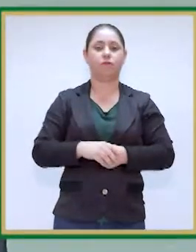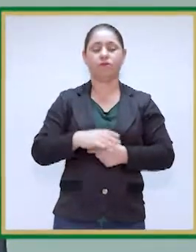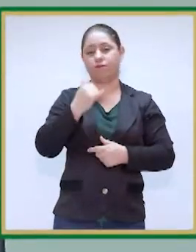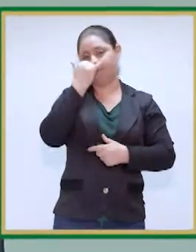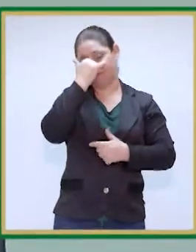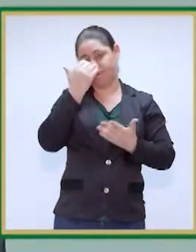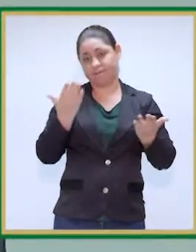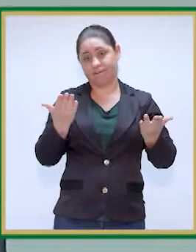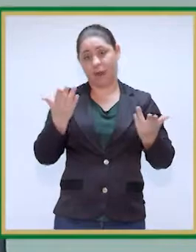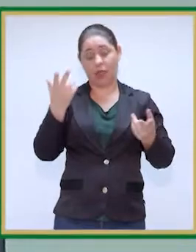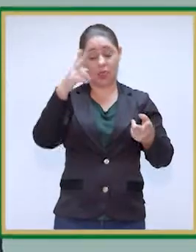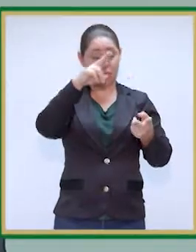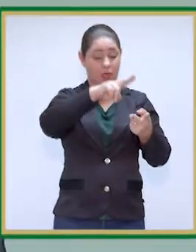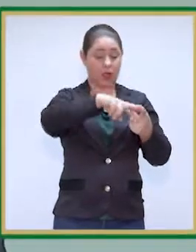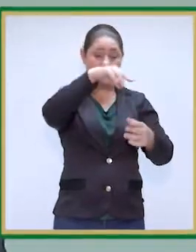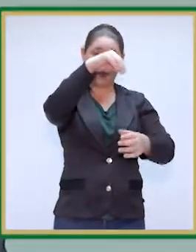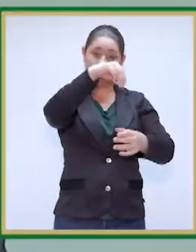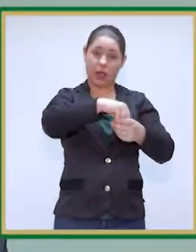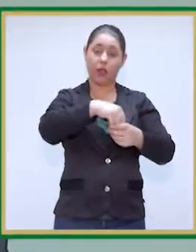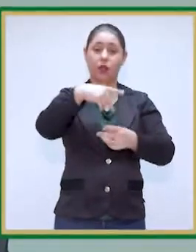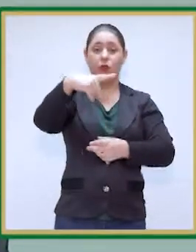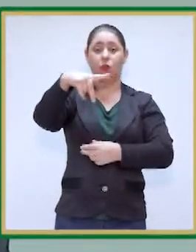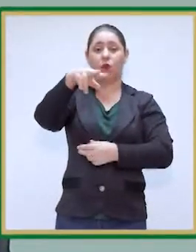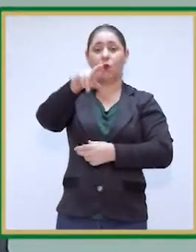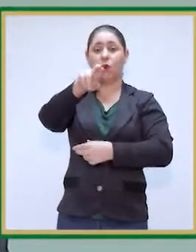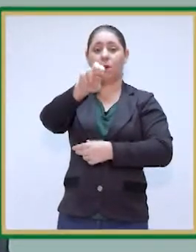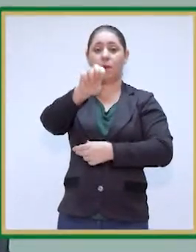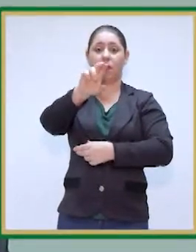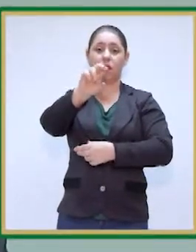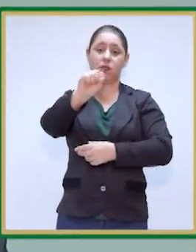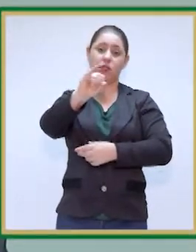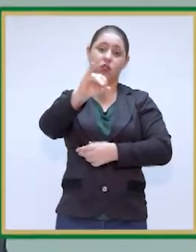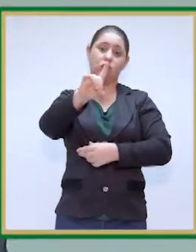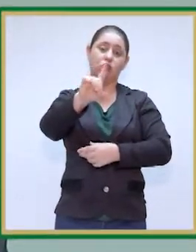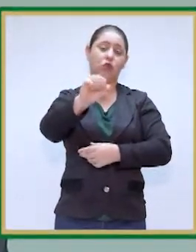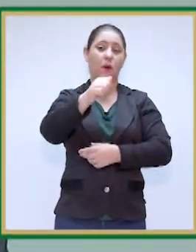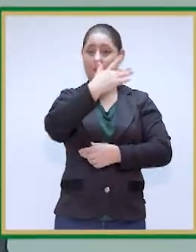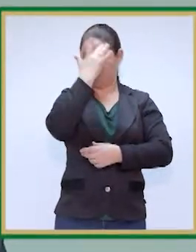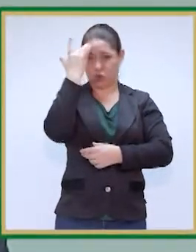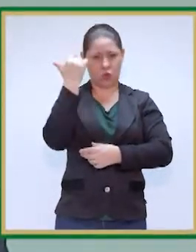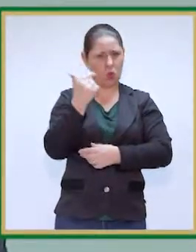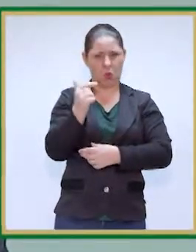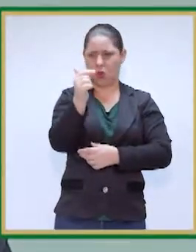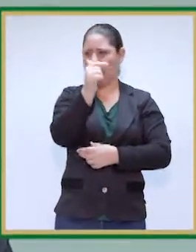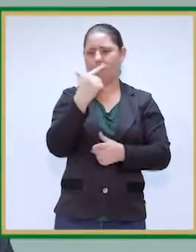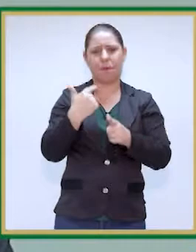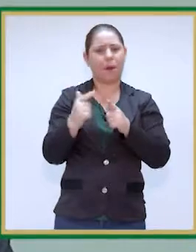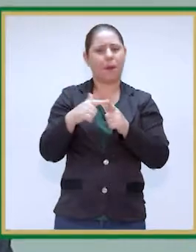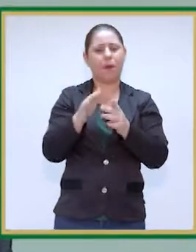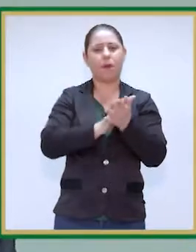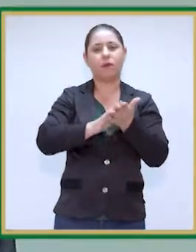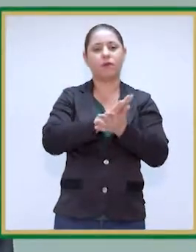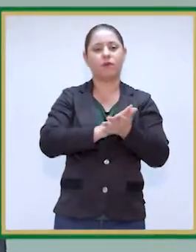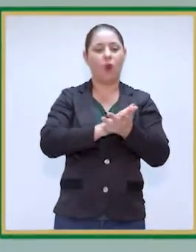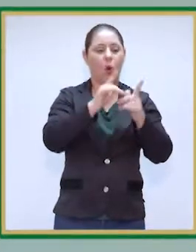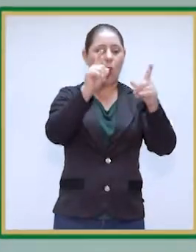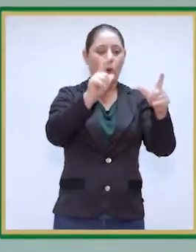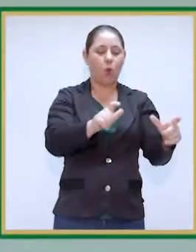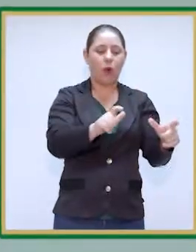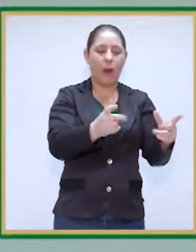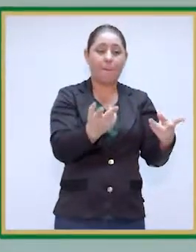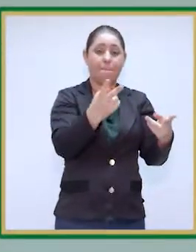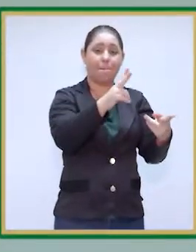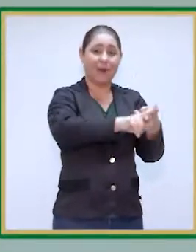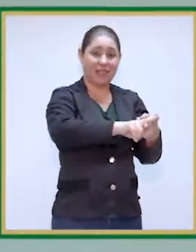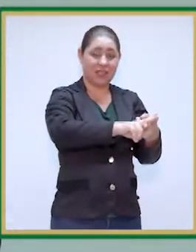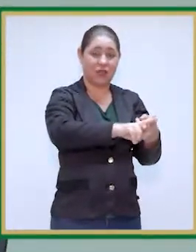Infelizmente, dentro dos estabelecimentos penais, destinado à pessoa que não possui transtorno. Então, o ambiente prisional